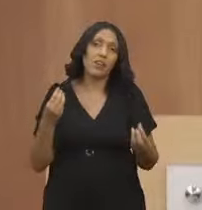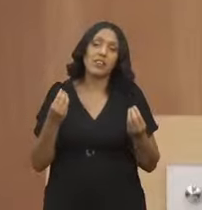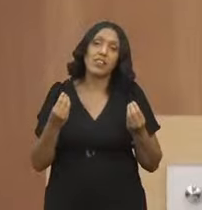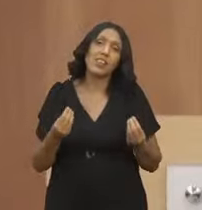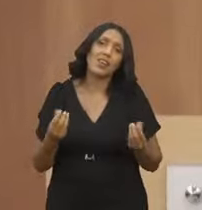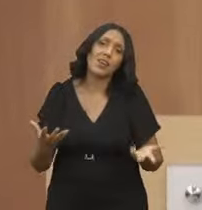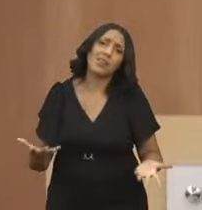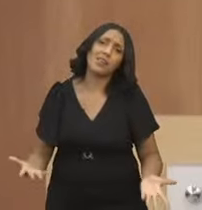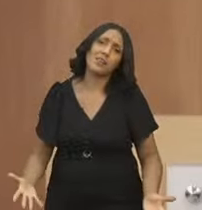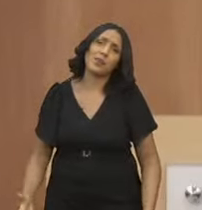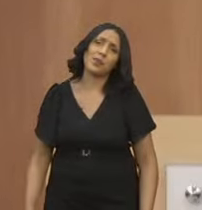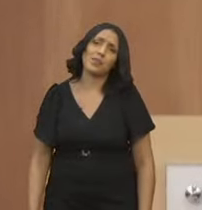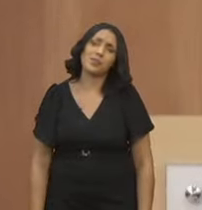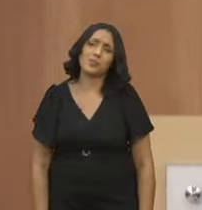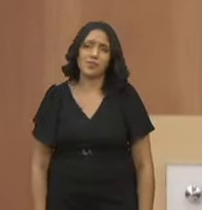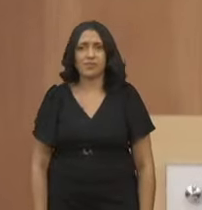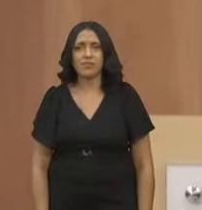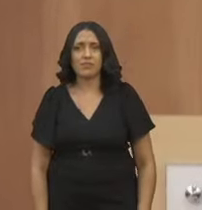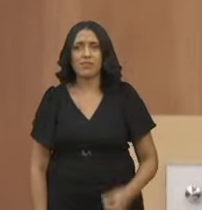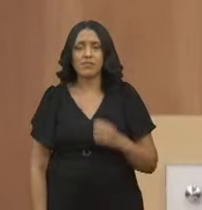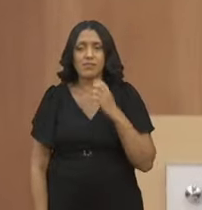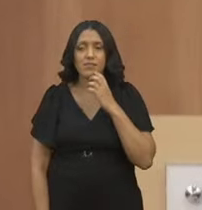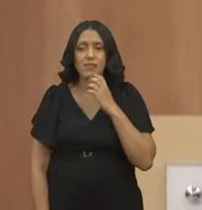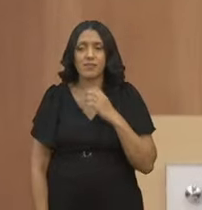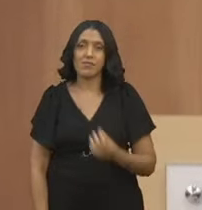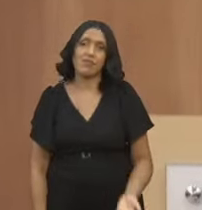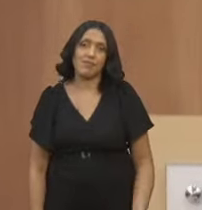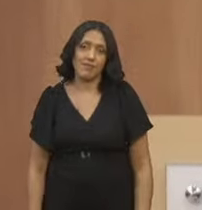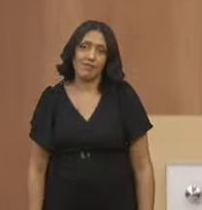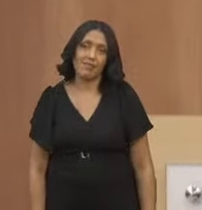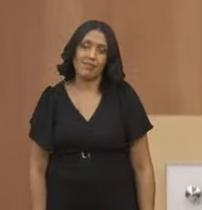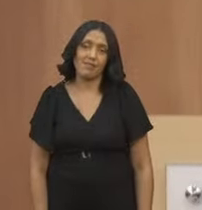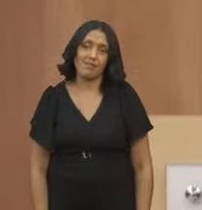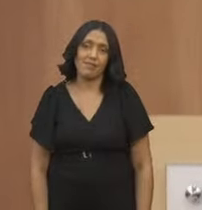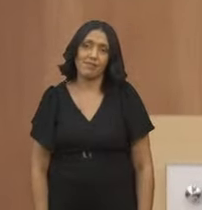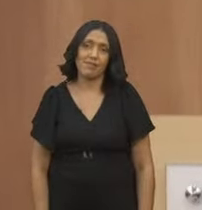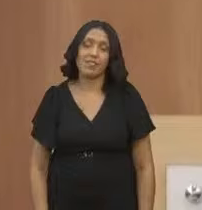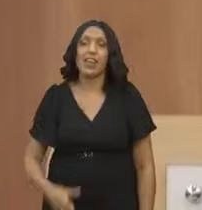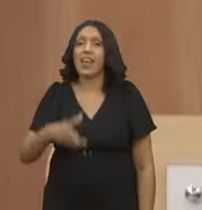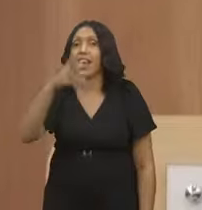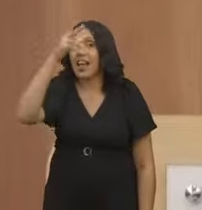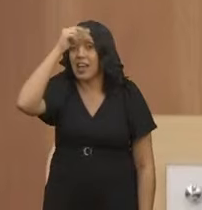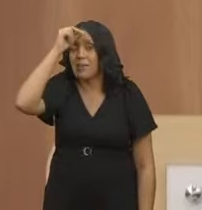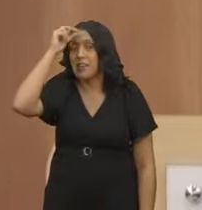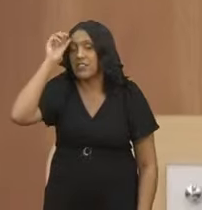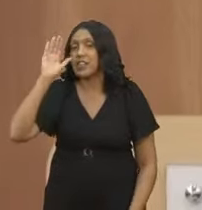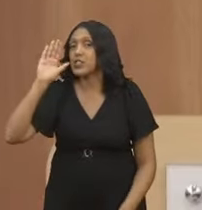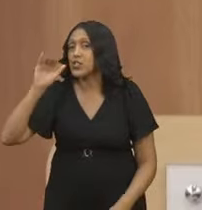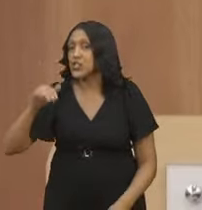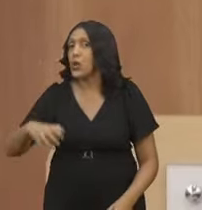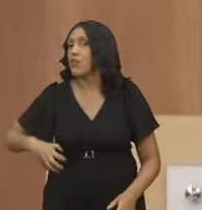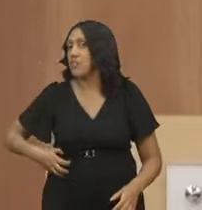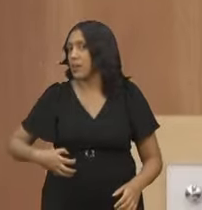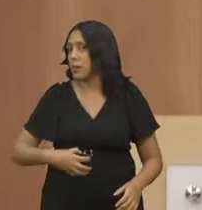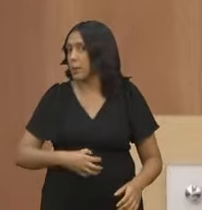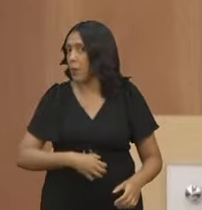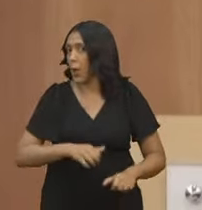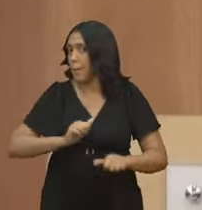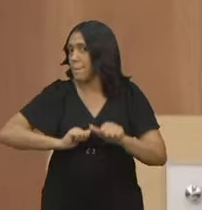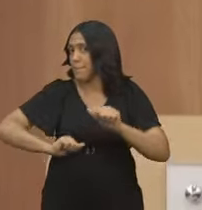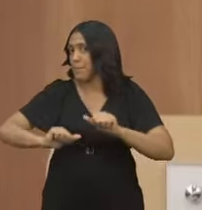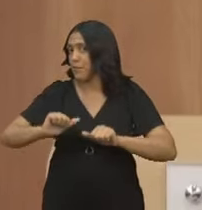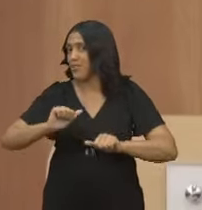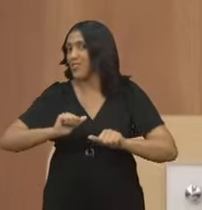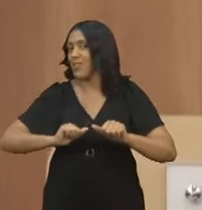vocês perceberam que fizeram algo errado, voltaram atrás e tiraram. Mas até mês passado, até pouco tempo atrás, tinha